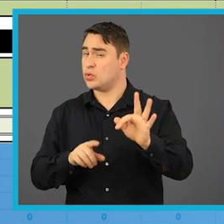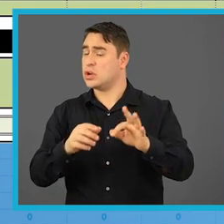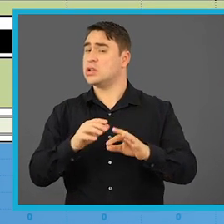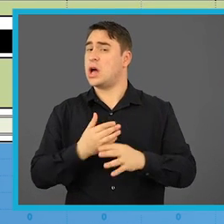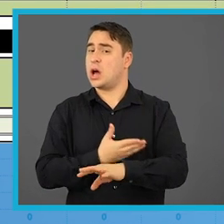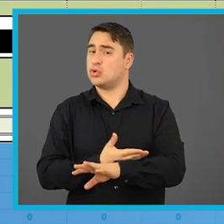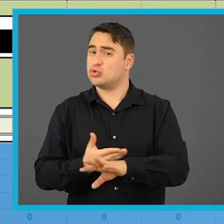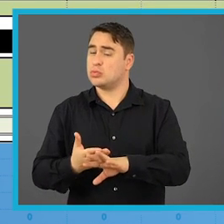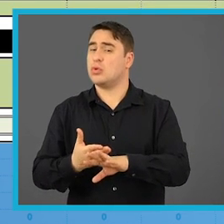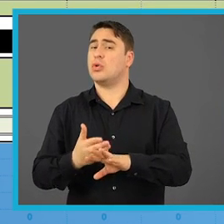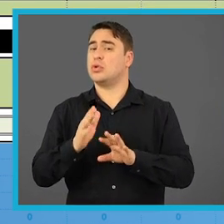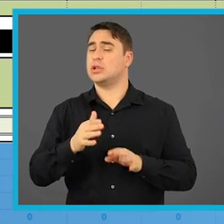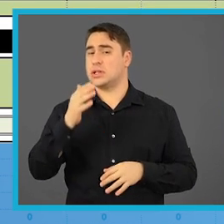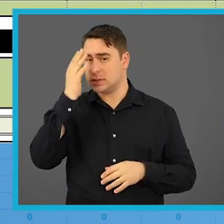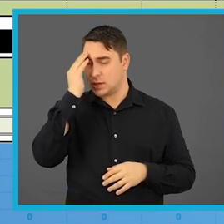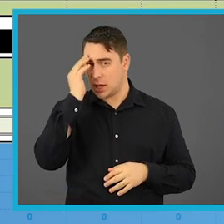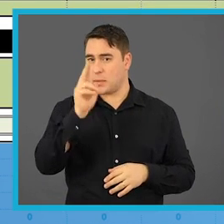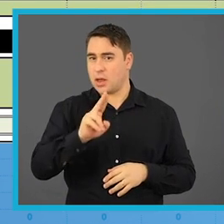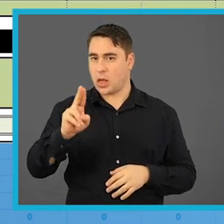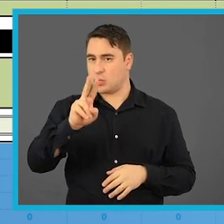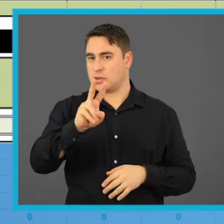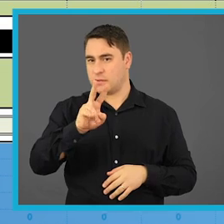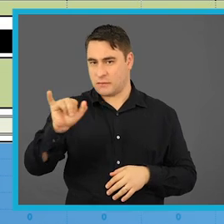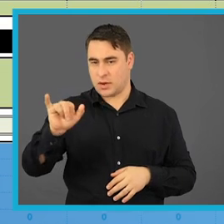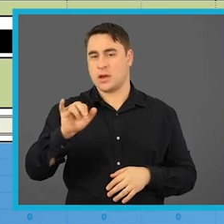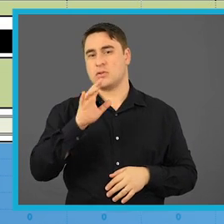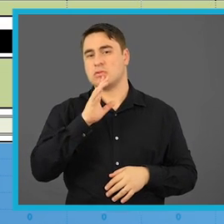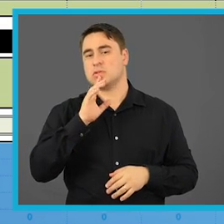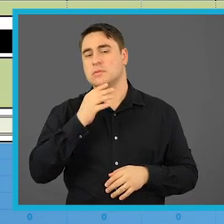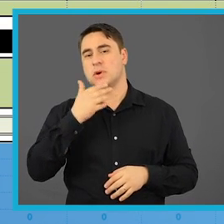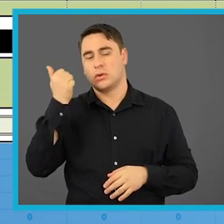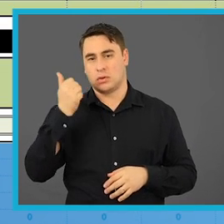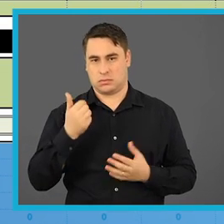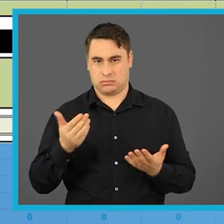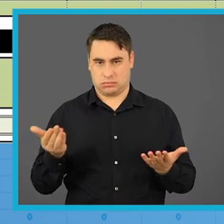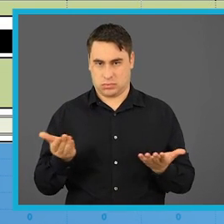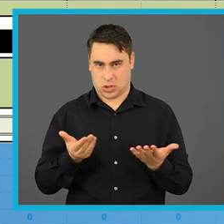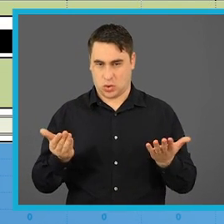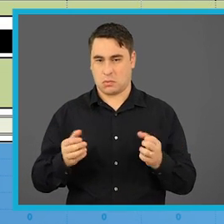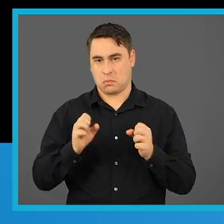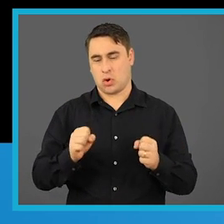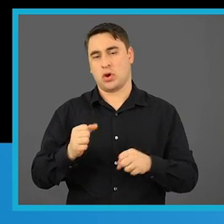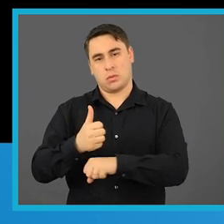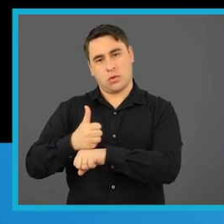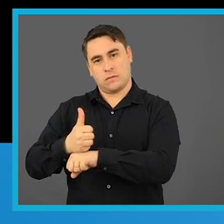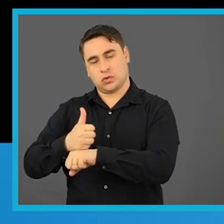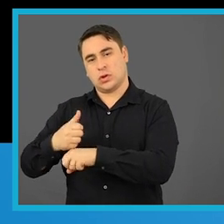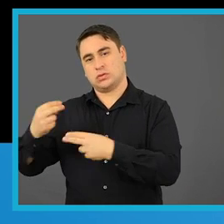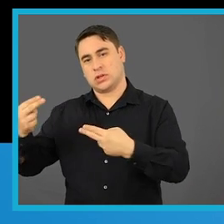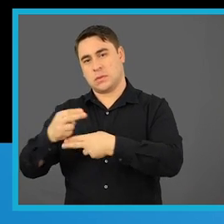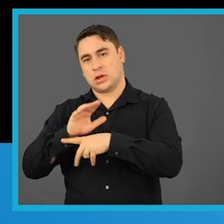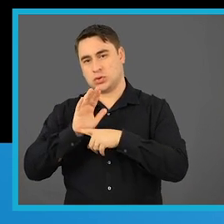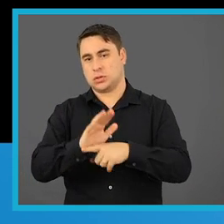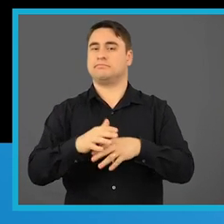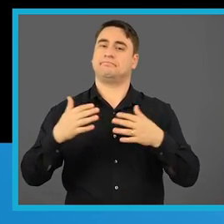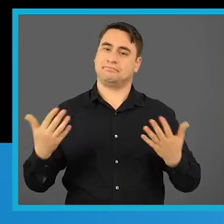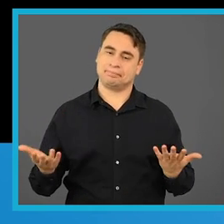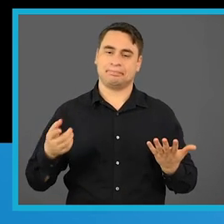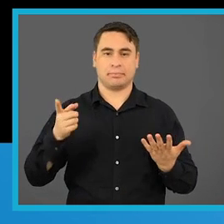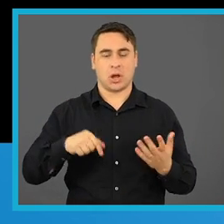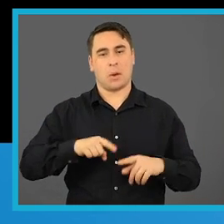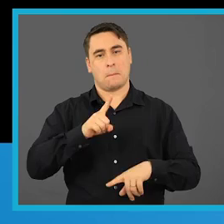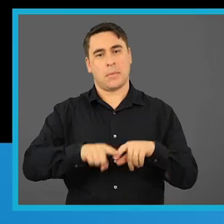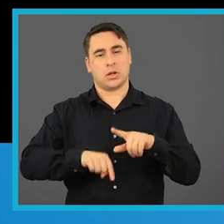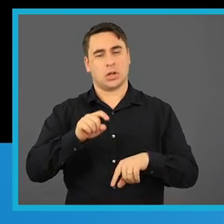tiver mais à vontade com o uso da planilha e conhecer os seus gastos. Para isso, você pode contar com um profissional do Sebrae.